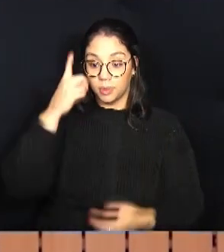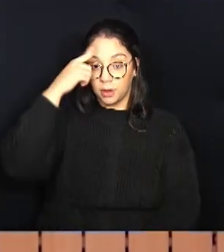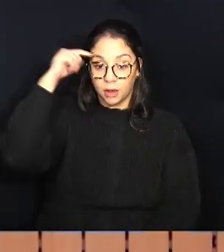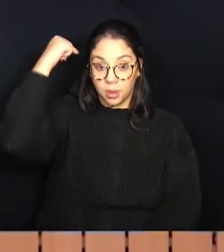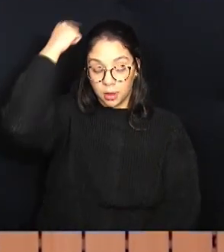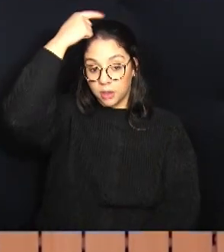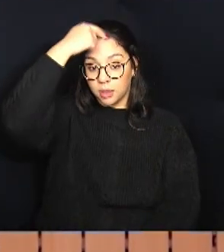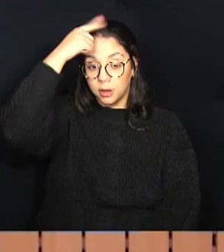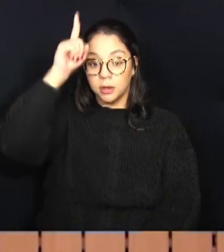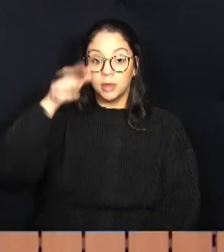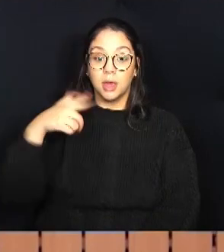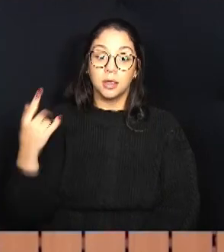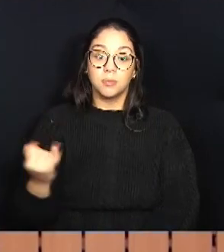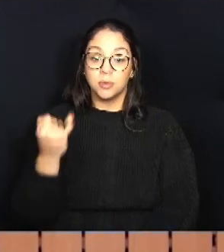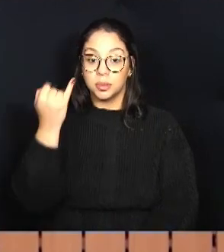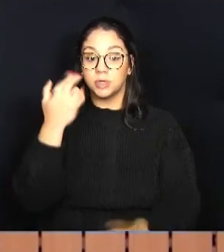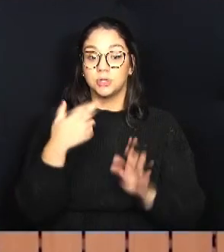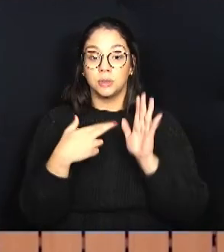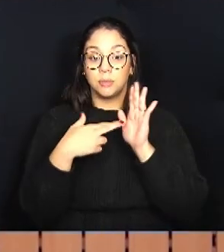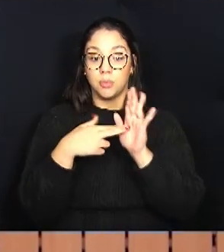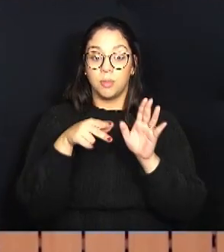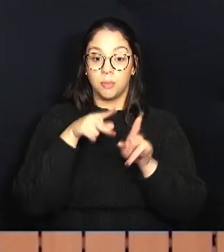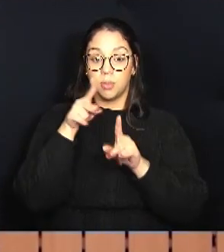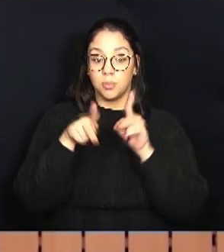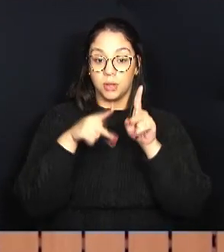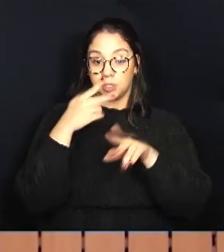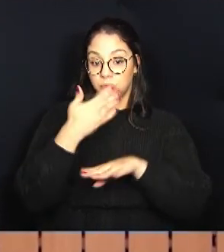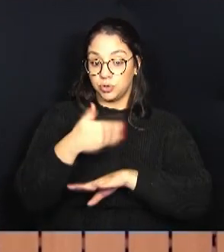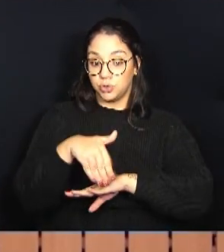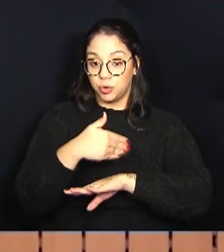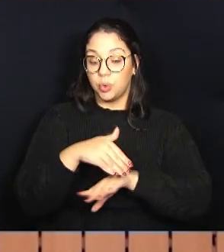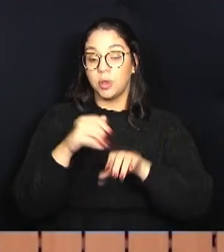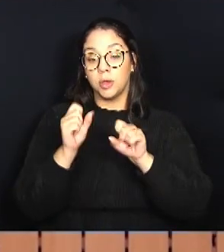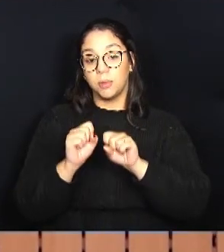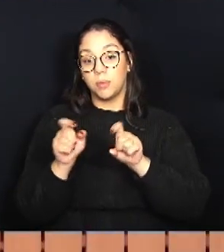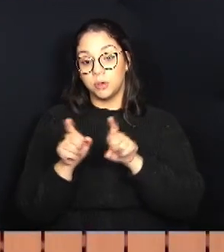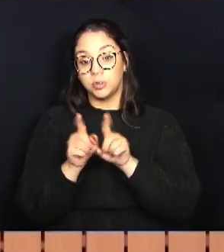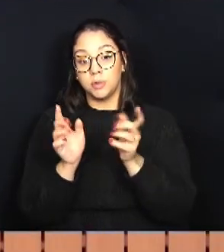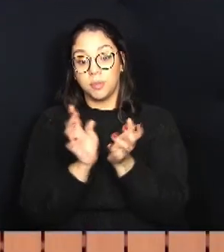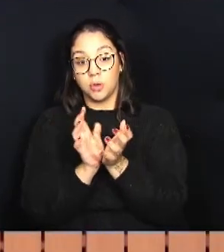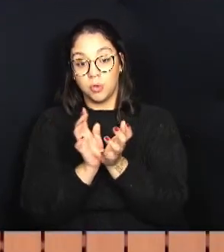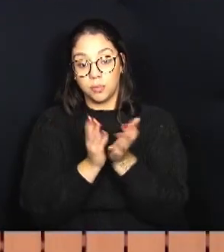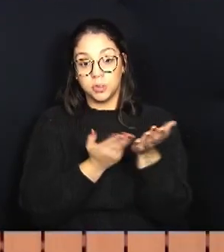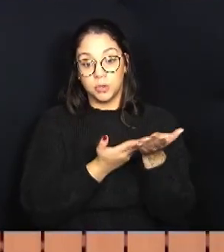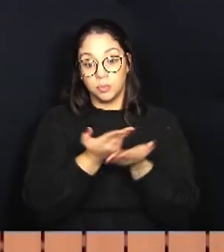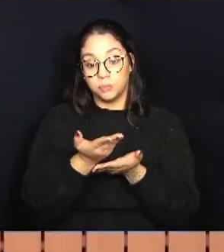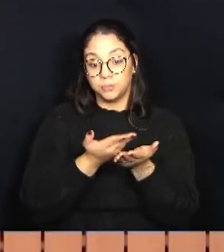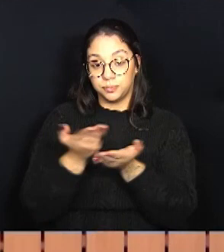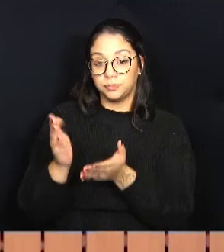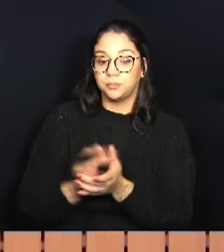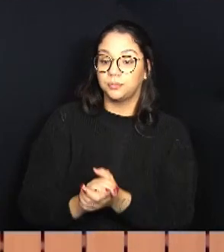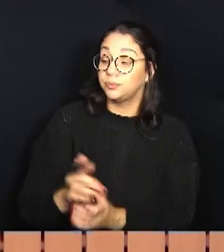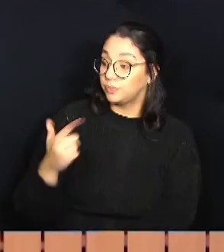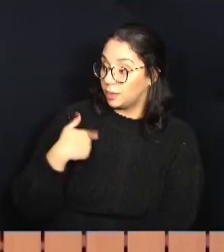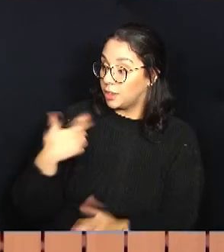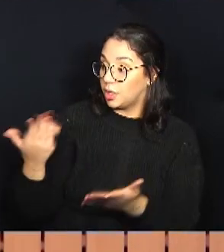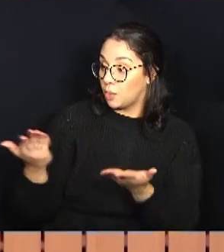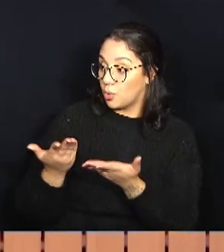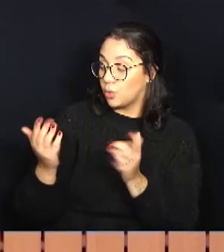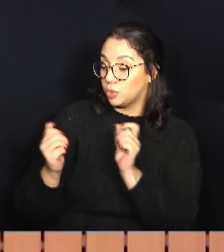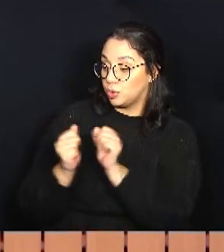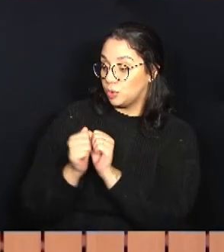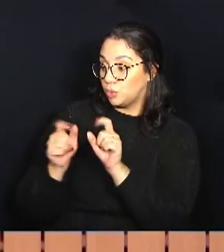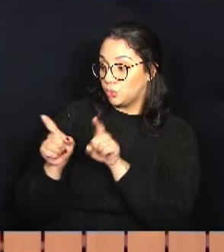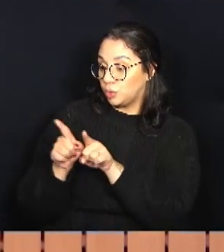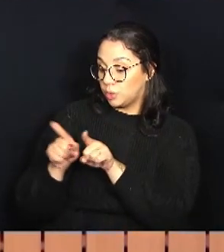convidar os representantes da população em situação de rua para que também a comissão possa escutá-los. Estou aqui também para a gente